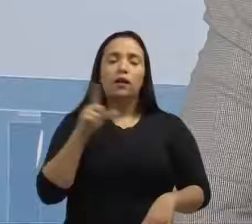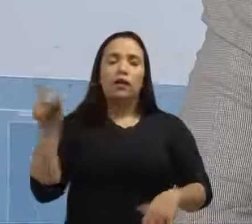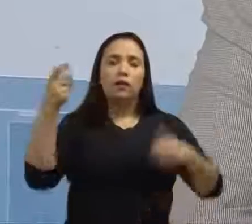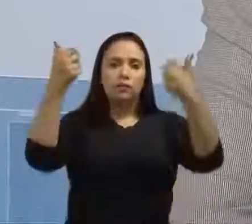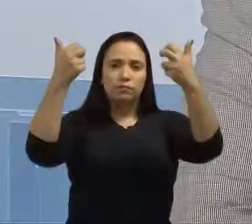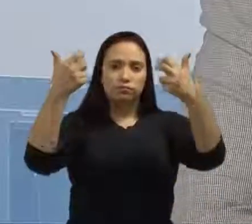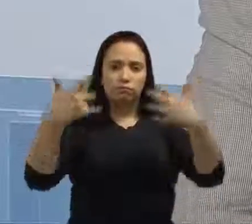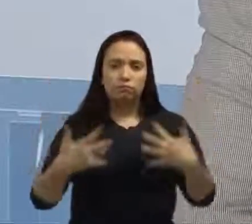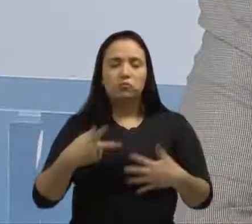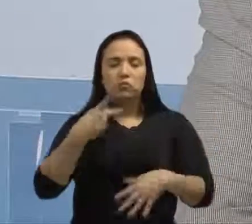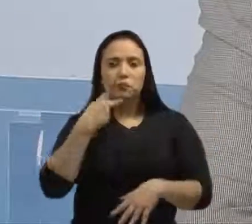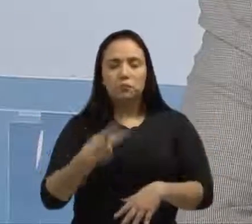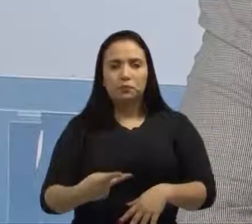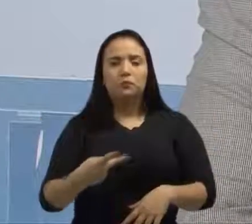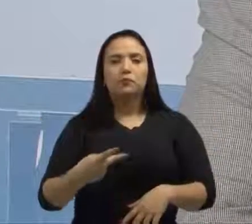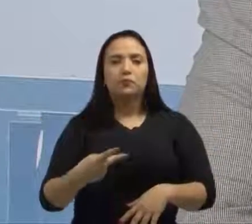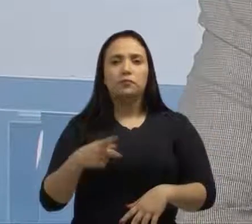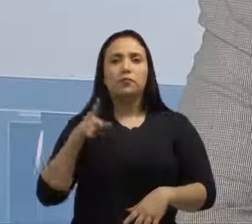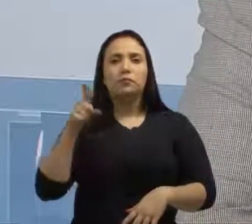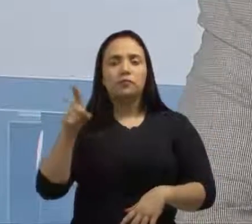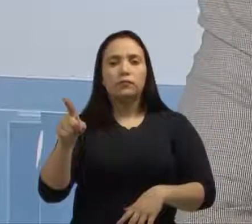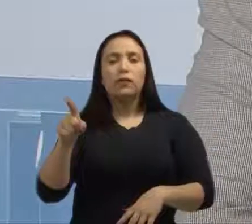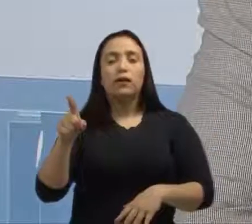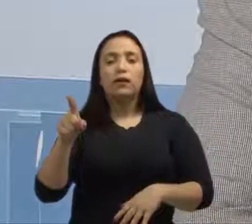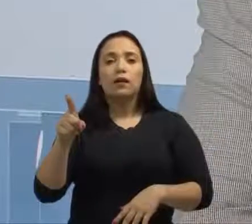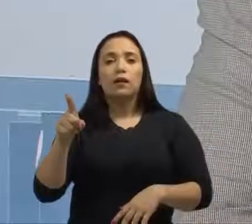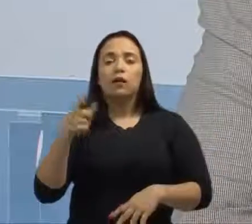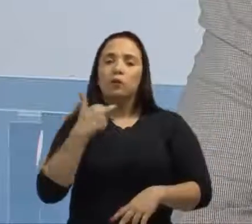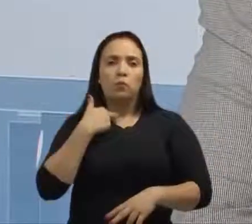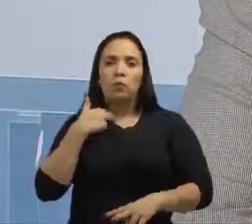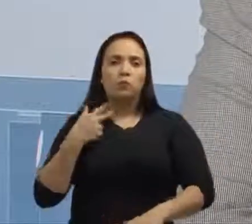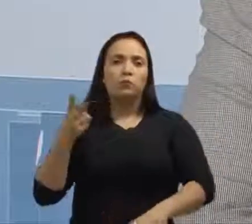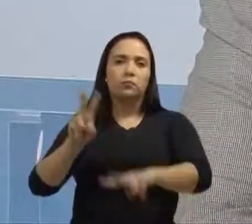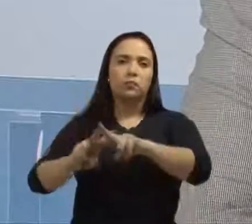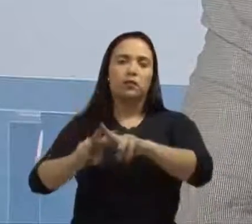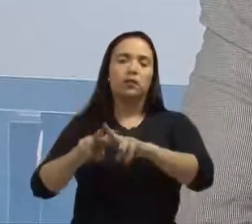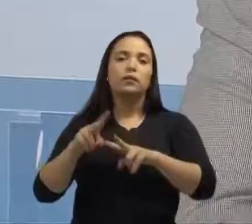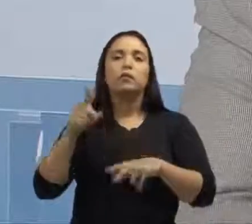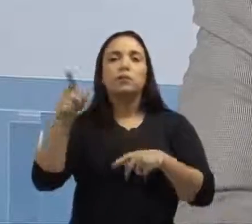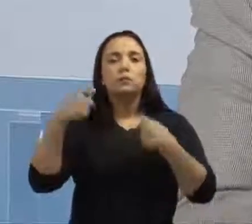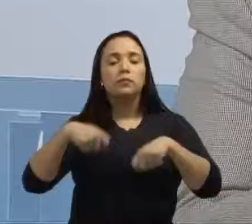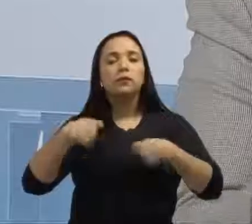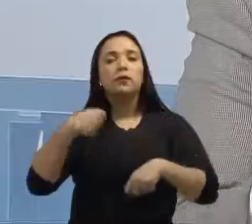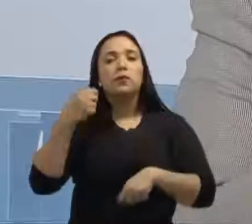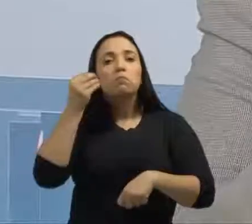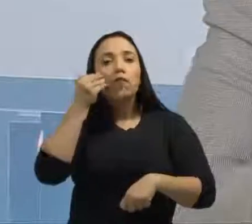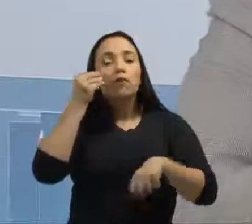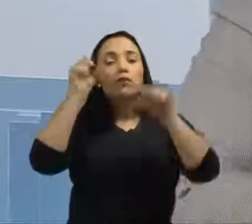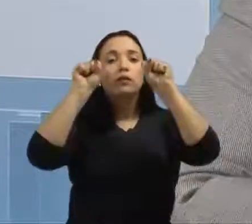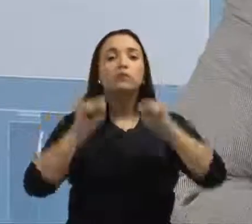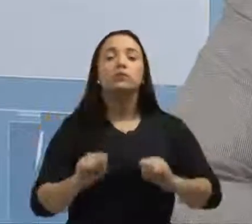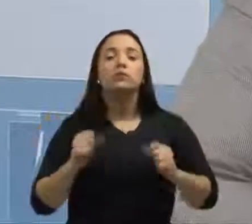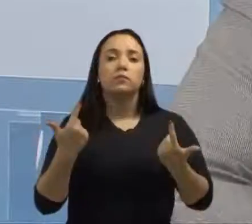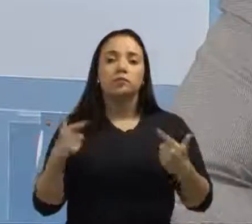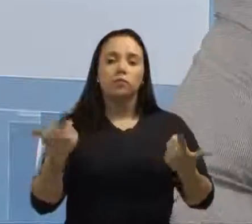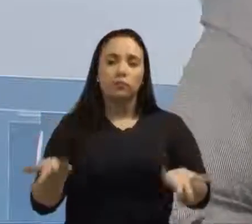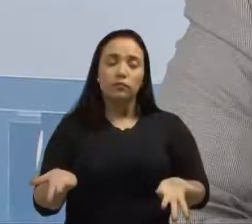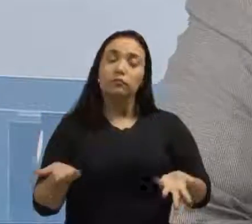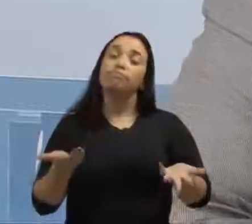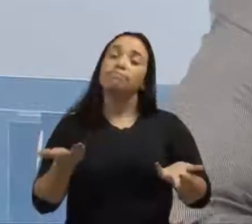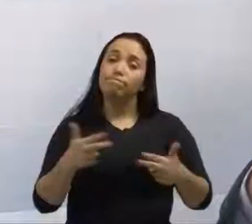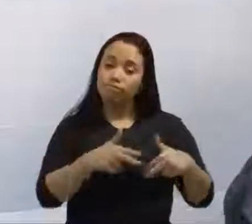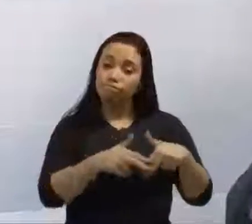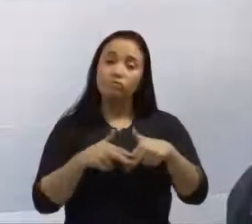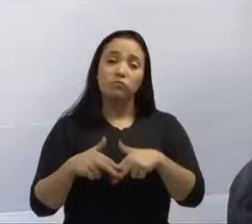Inclusive tem uma fala dele aqui, eu já vou falar sobre isso, que ele está dizendo que ele é um preso político enquanto não provar. Eu não sei o que é que... Qual é a